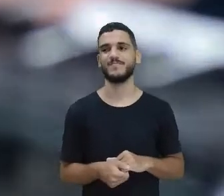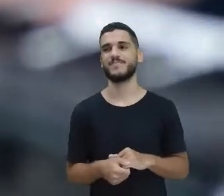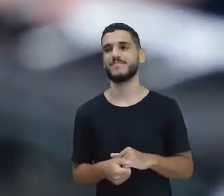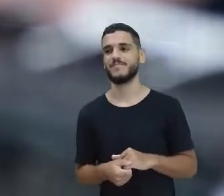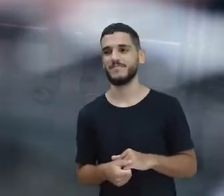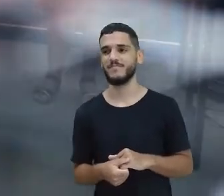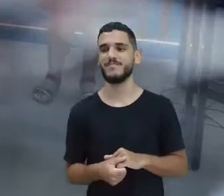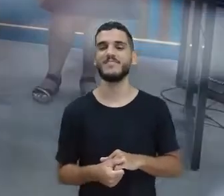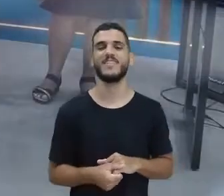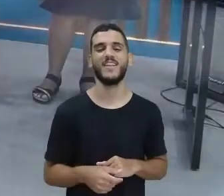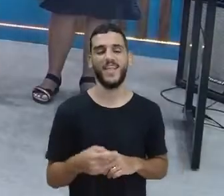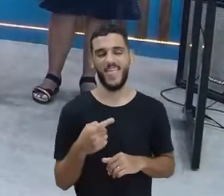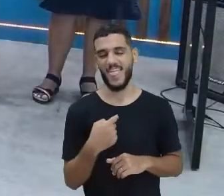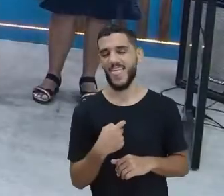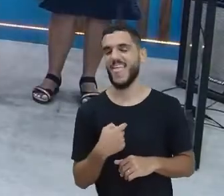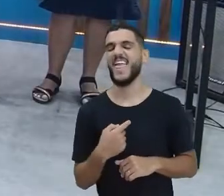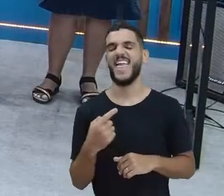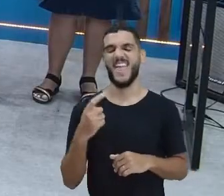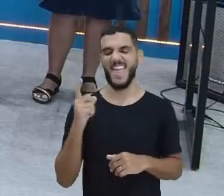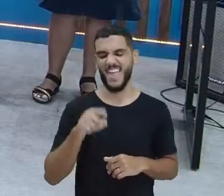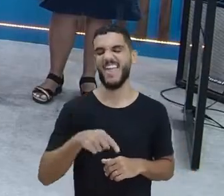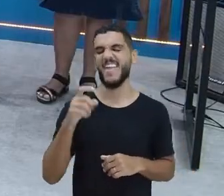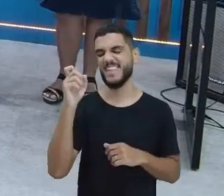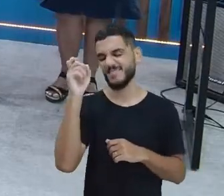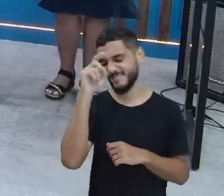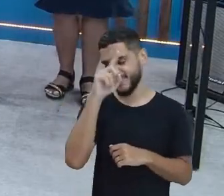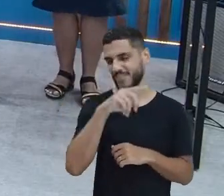essa parte é meio cabulosinha mesmo, né?